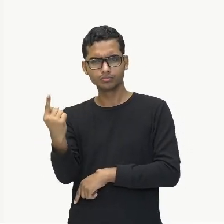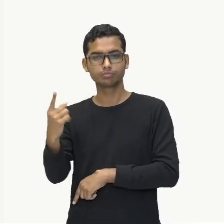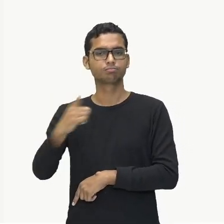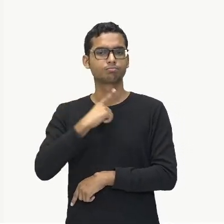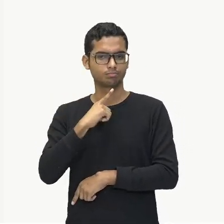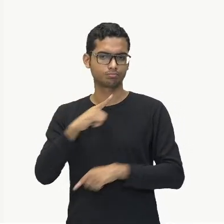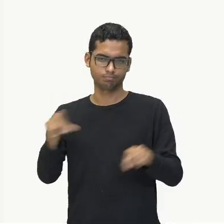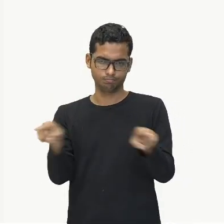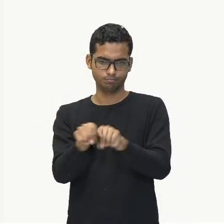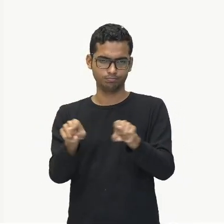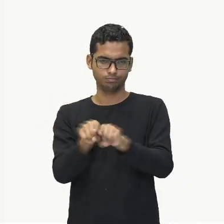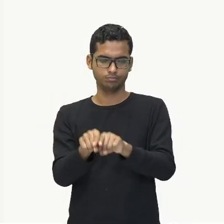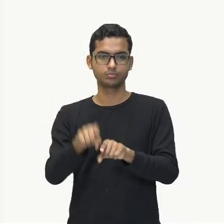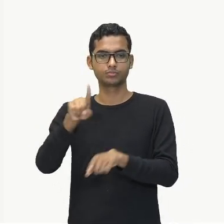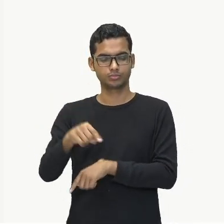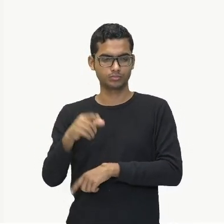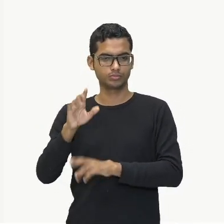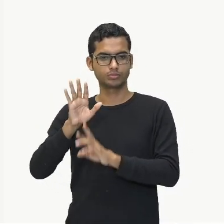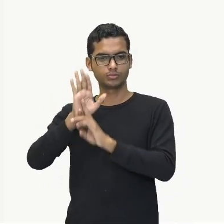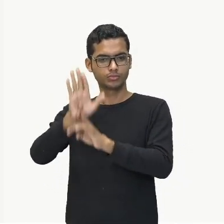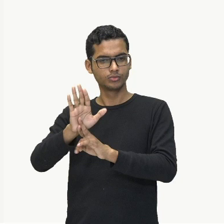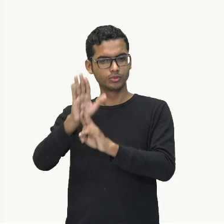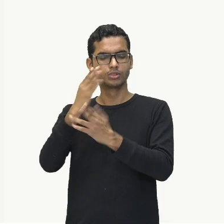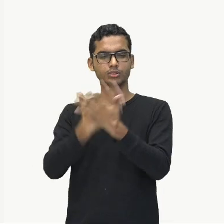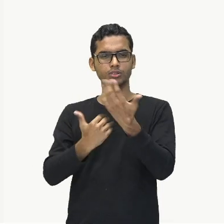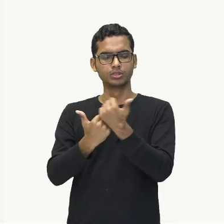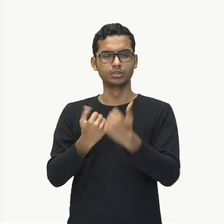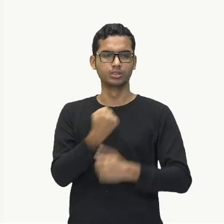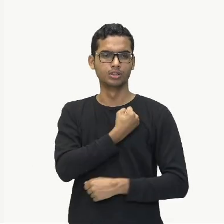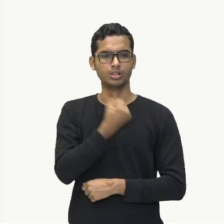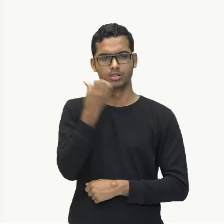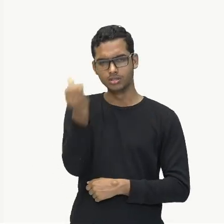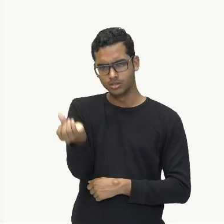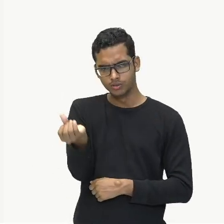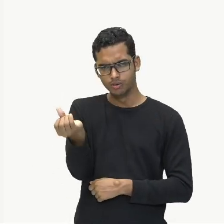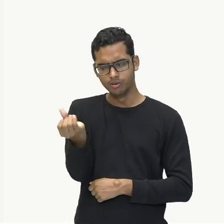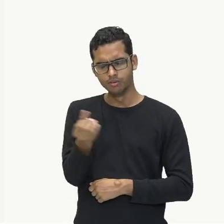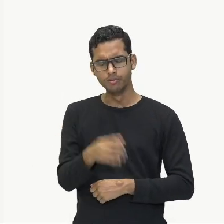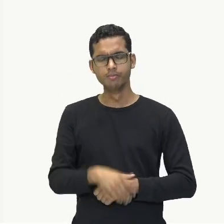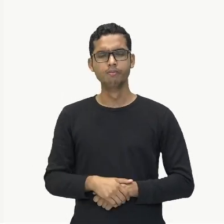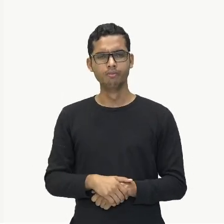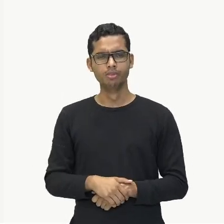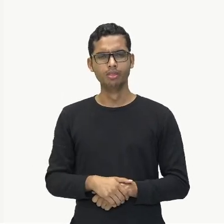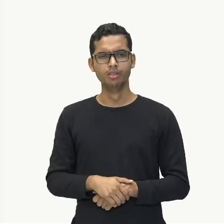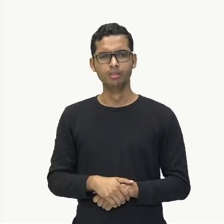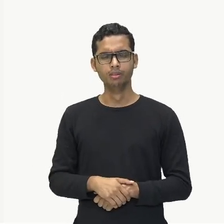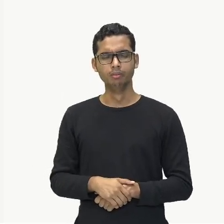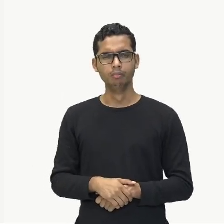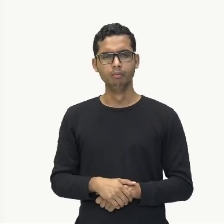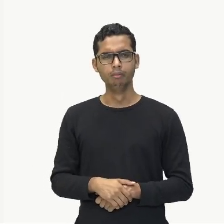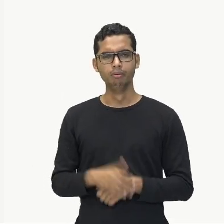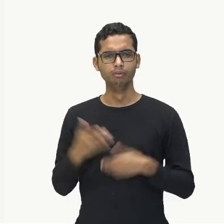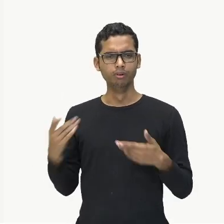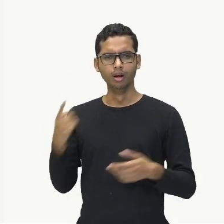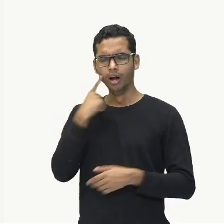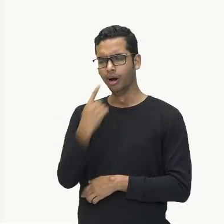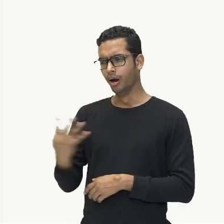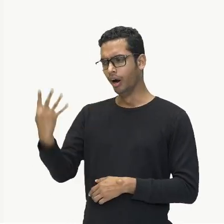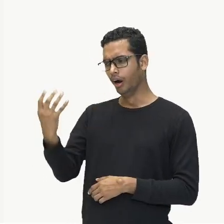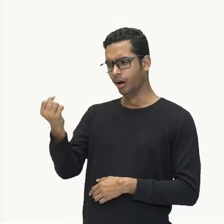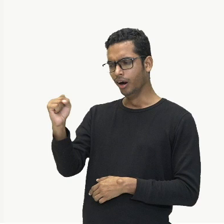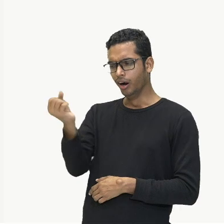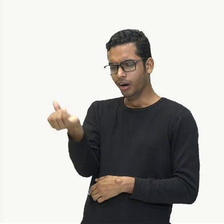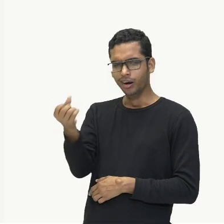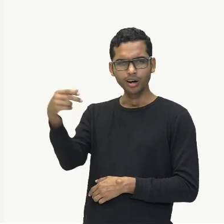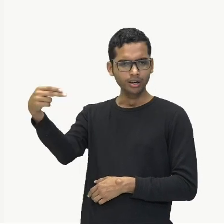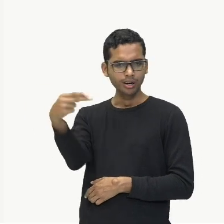6, né? O 6 é o primeiro termo e o 486 é o último termo lá da minha sequência. Tudo isso aí foi dado no